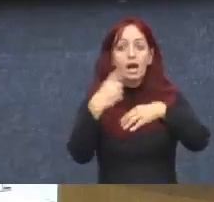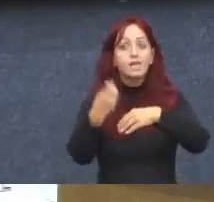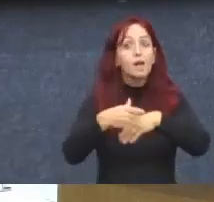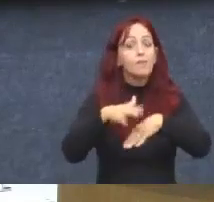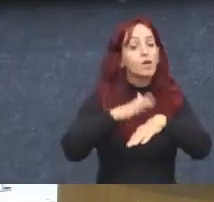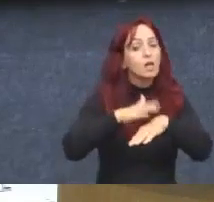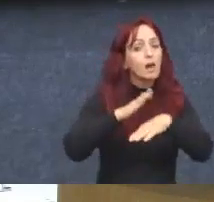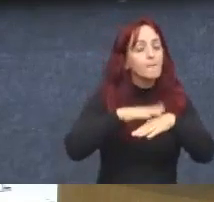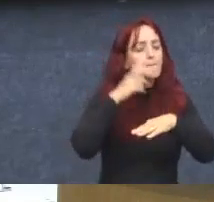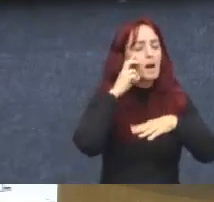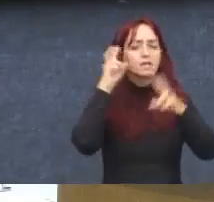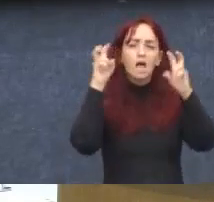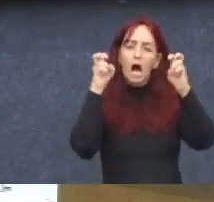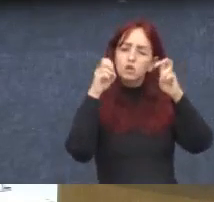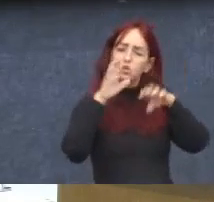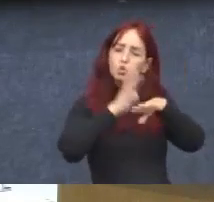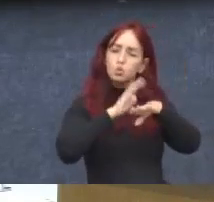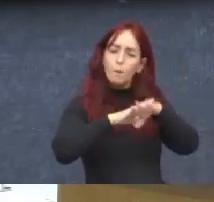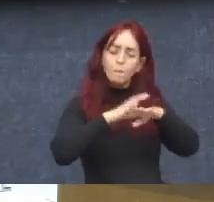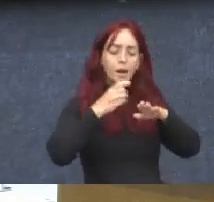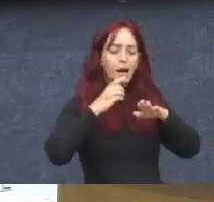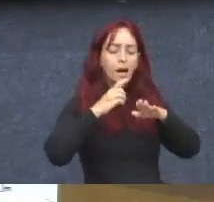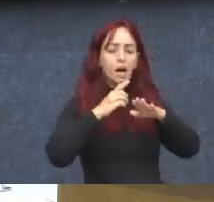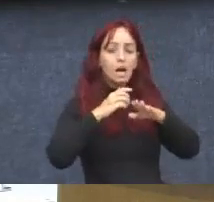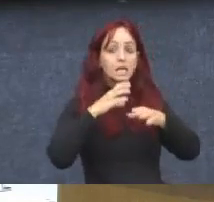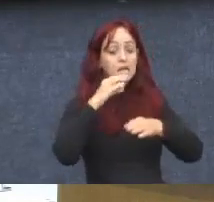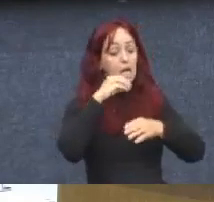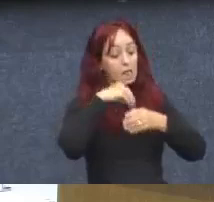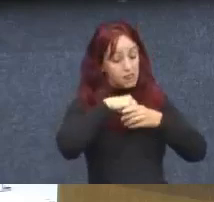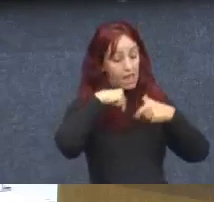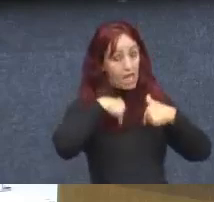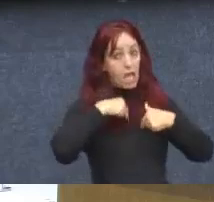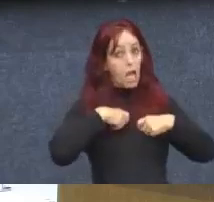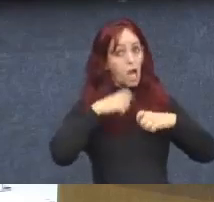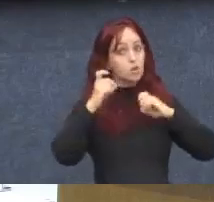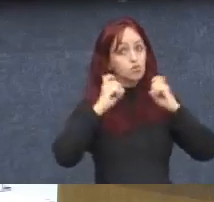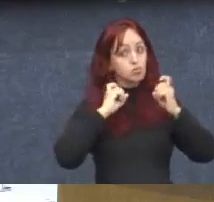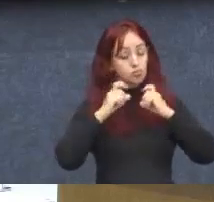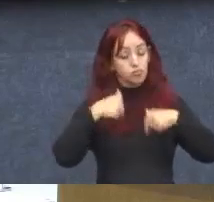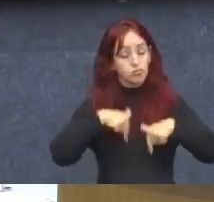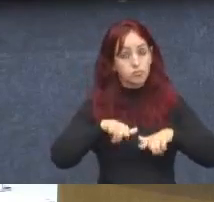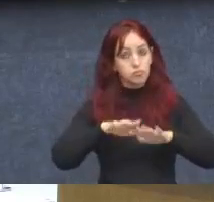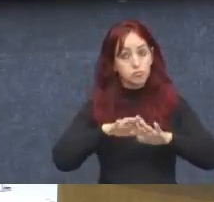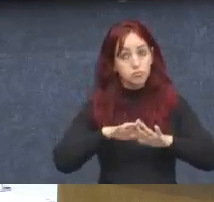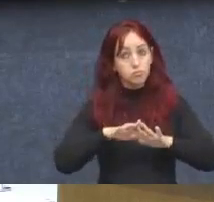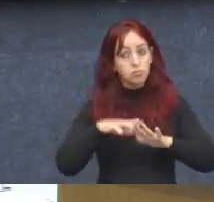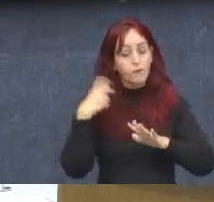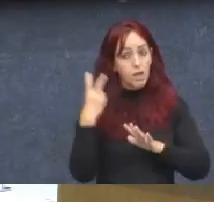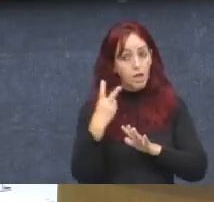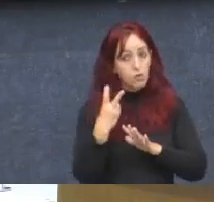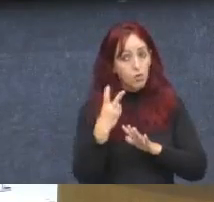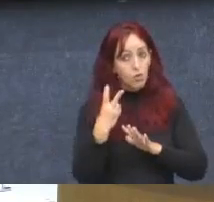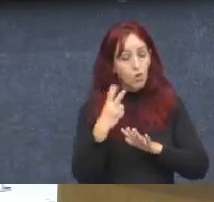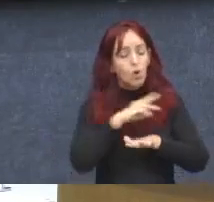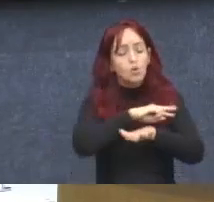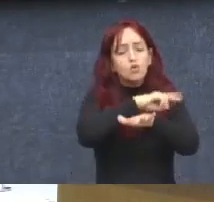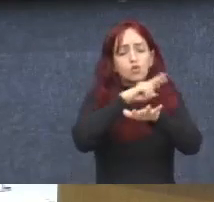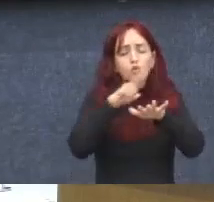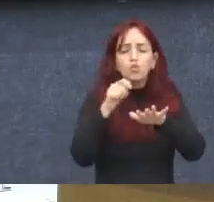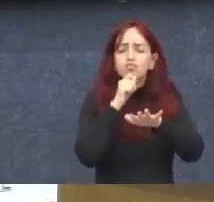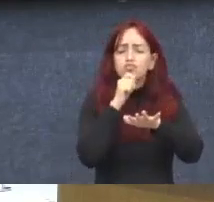dos assuntos mais internos dessa instituição, meus caros vereadores, de muitos que eu ainda não mencionei